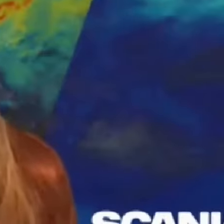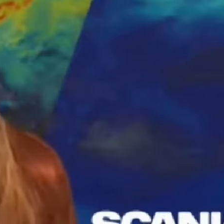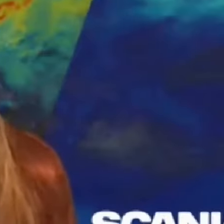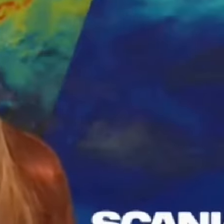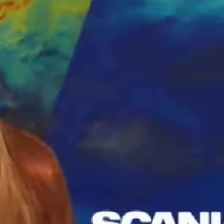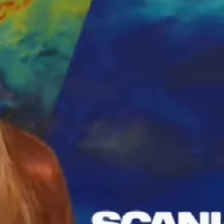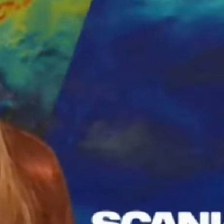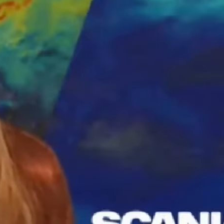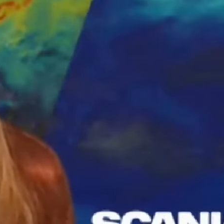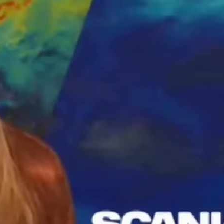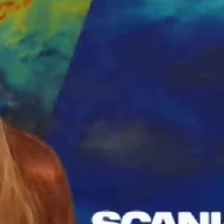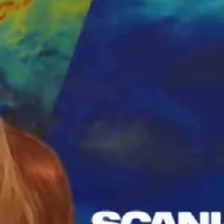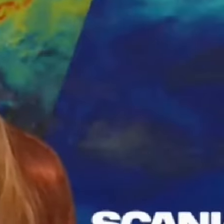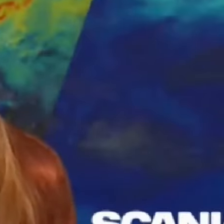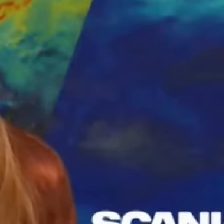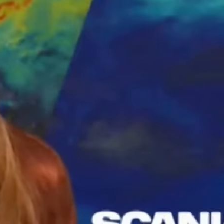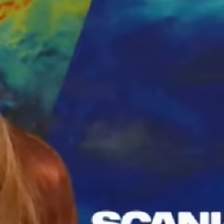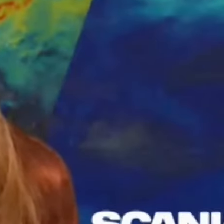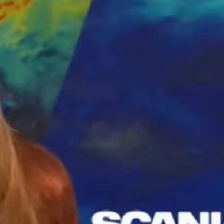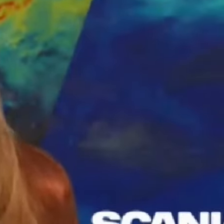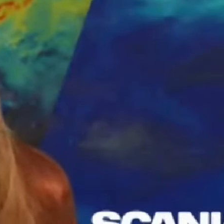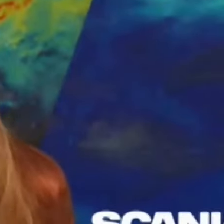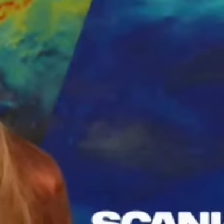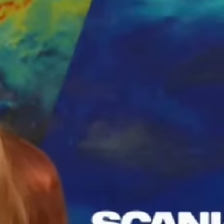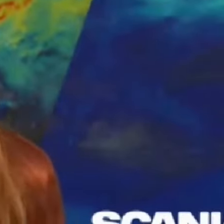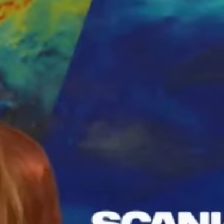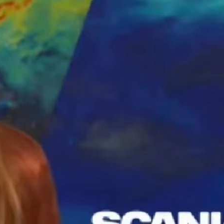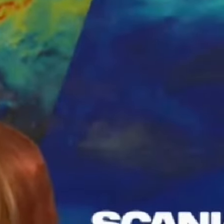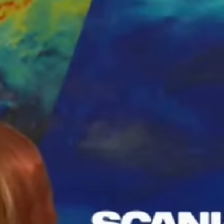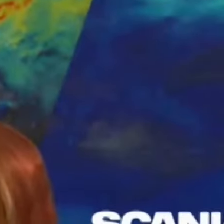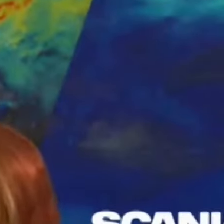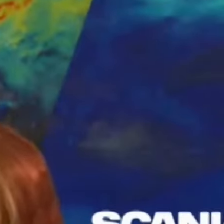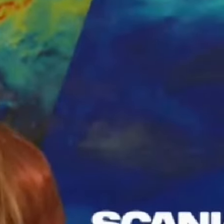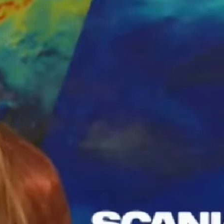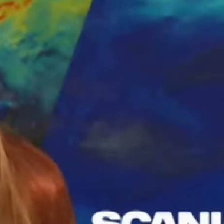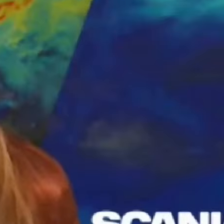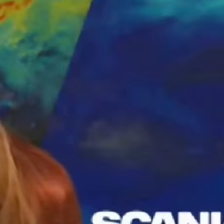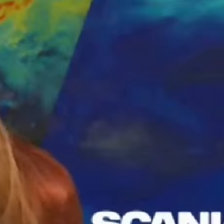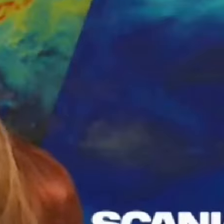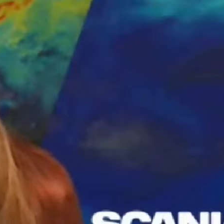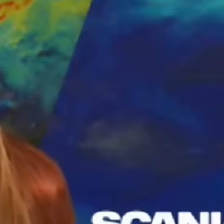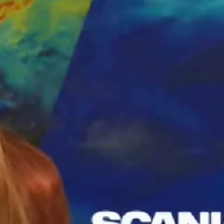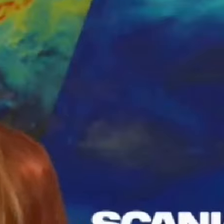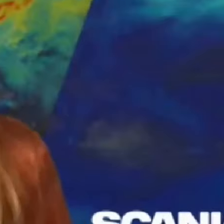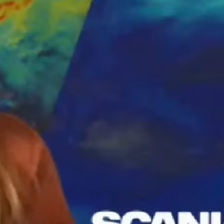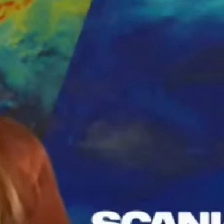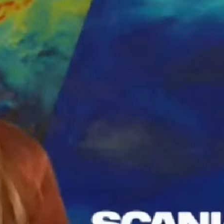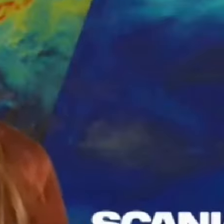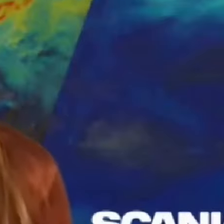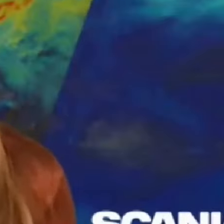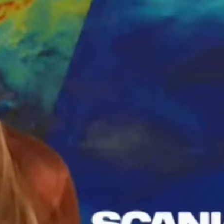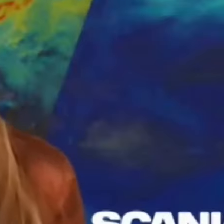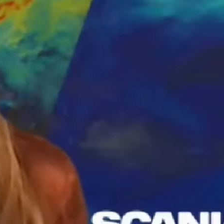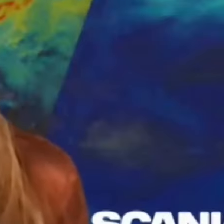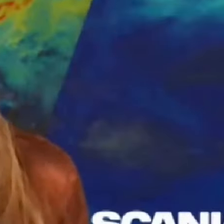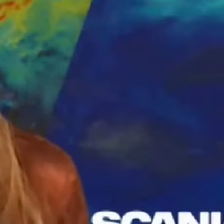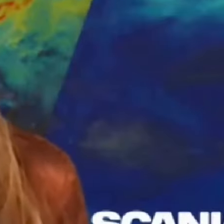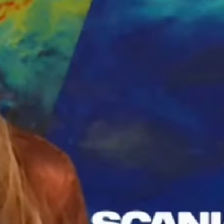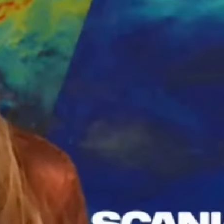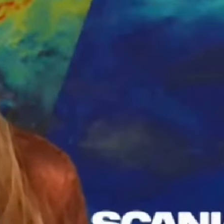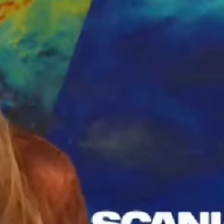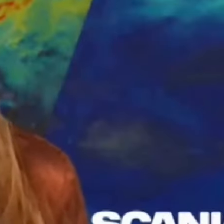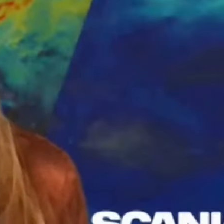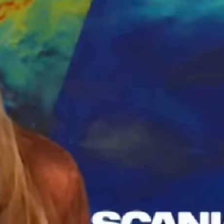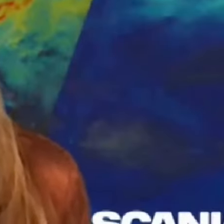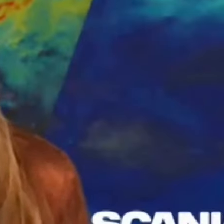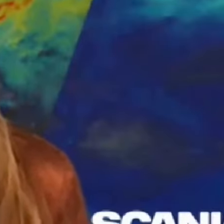You know, outside in worrying about isso perception. Não é somente só sobre se preocupar com como as pessoas percebem a marca. É muito